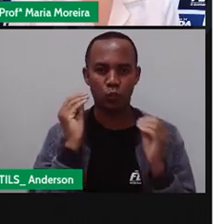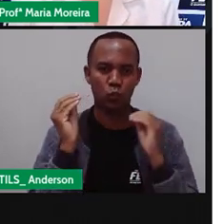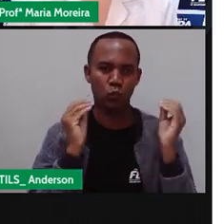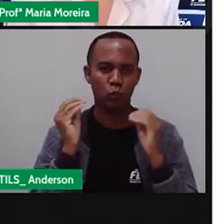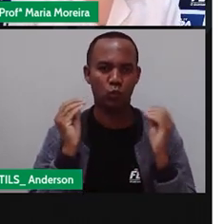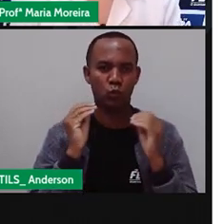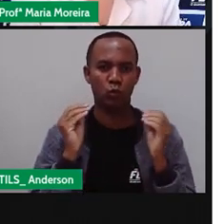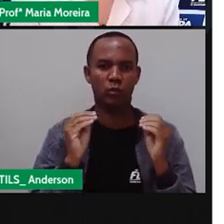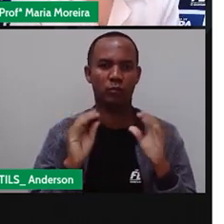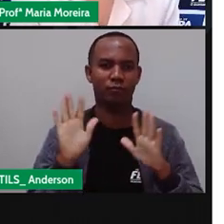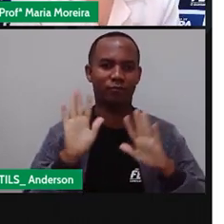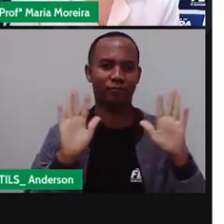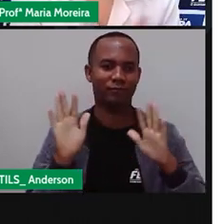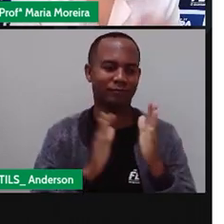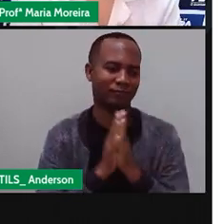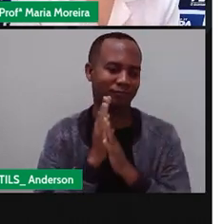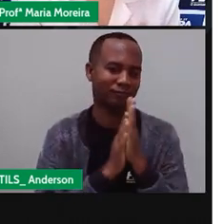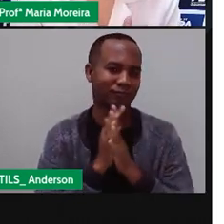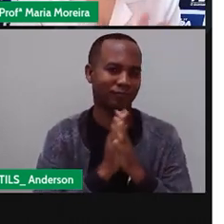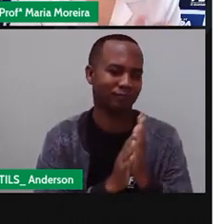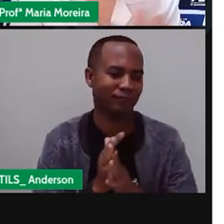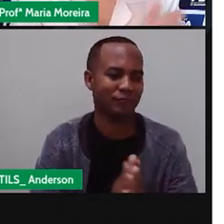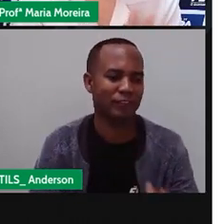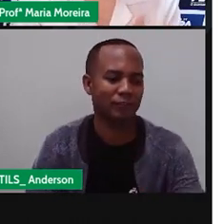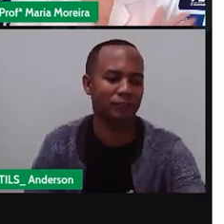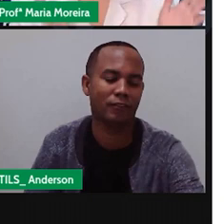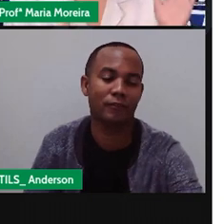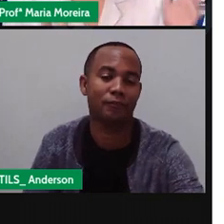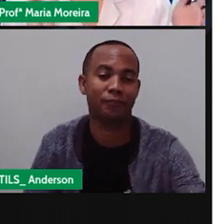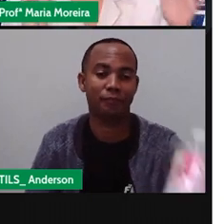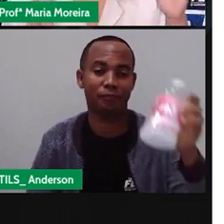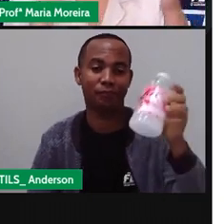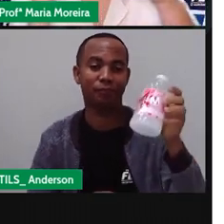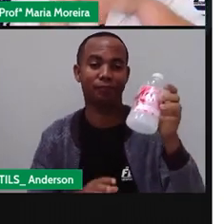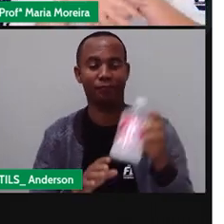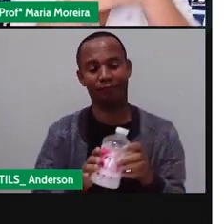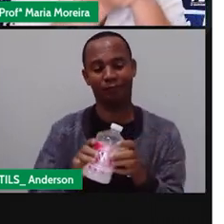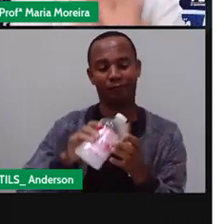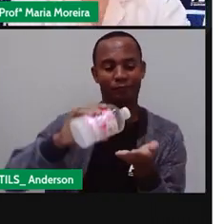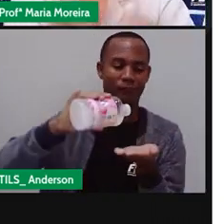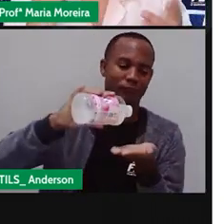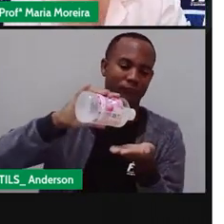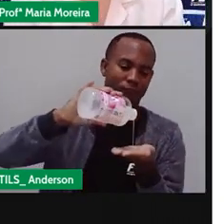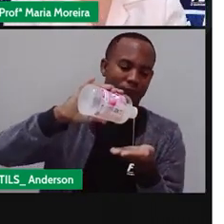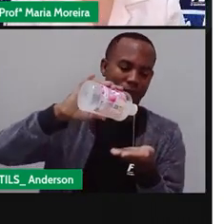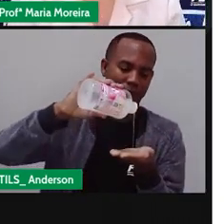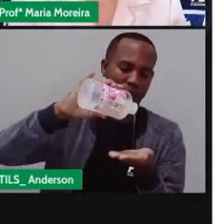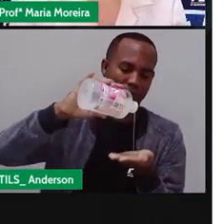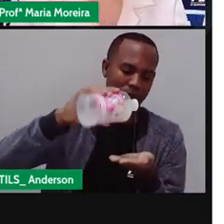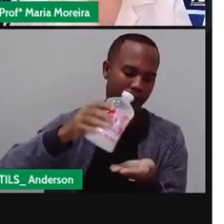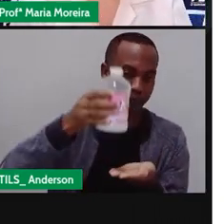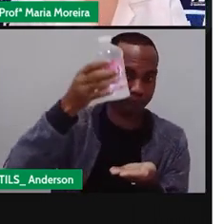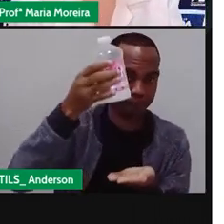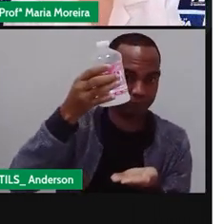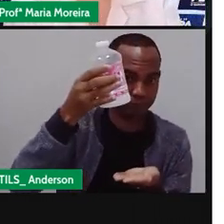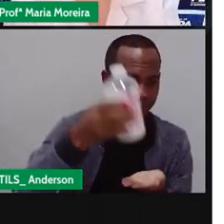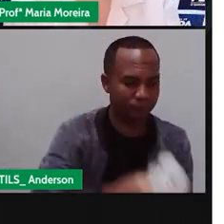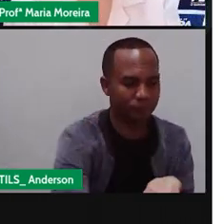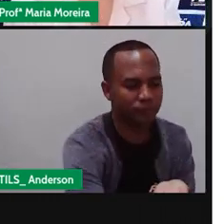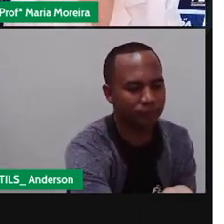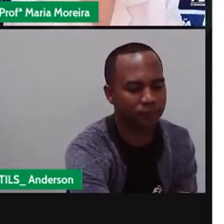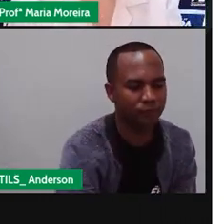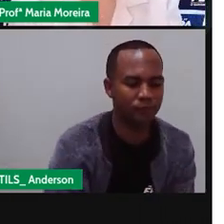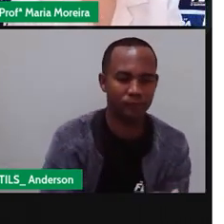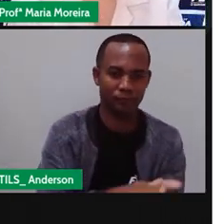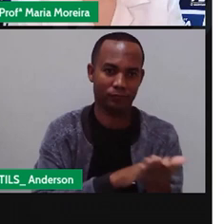finais, Anderson. Lava uma mão, lava outra, lava uma mão. Lavem as mãos, usem álcool